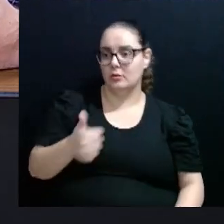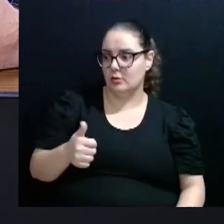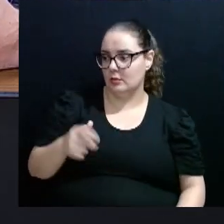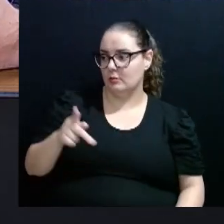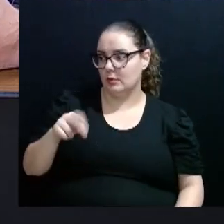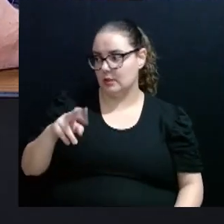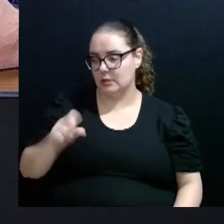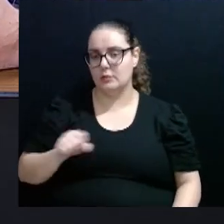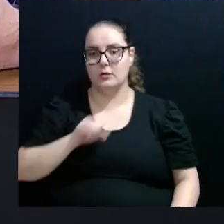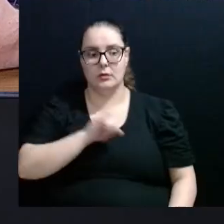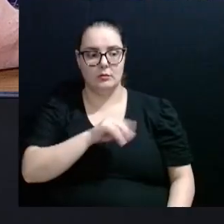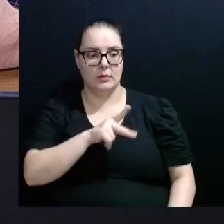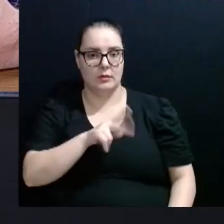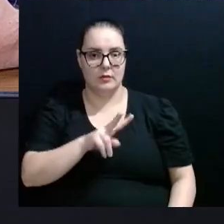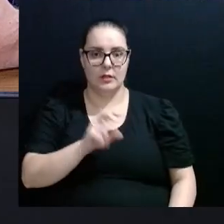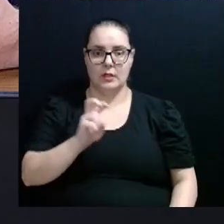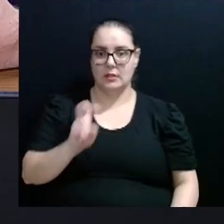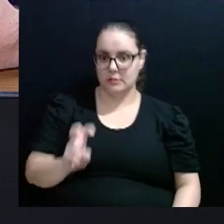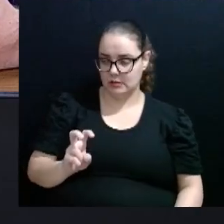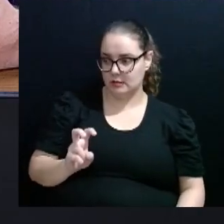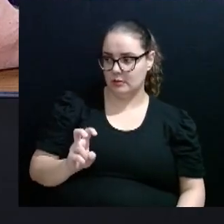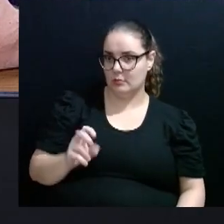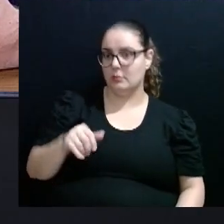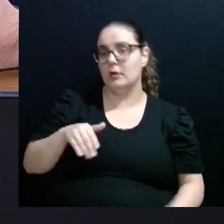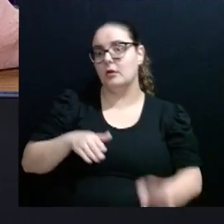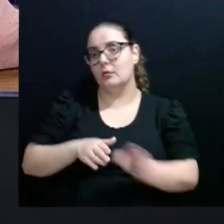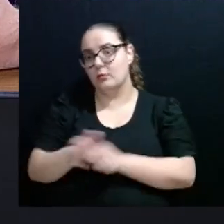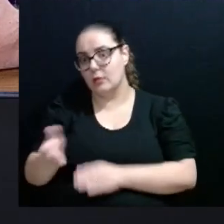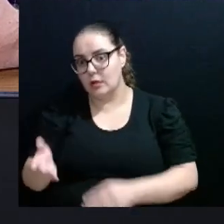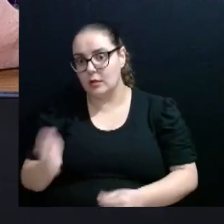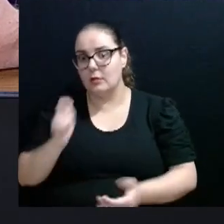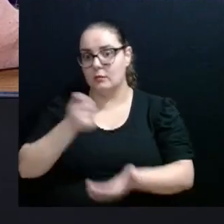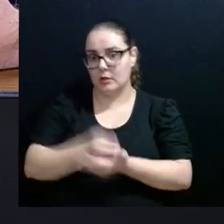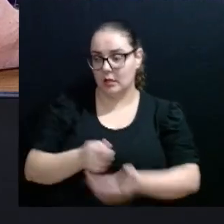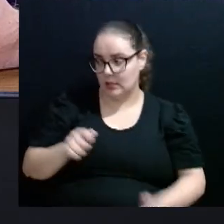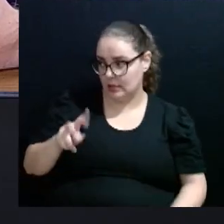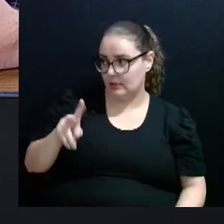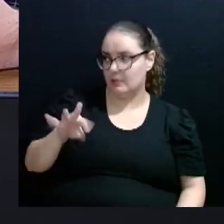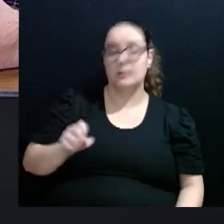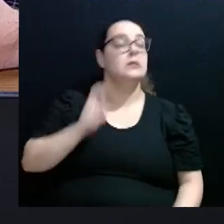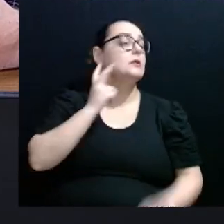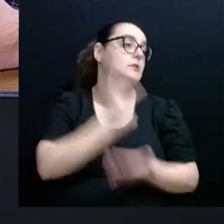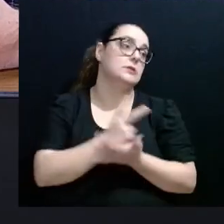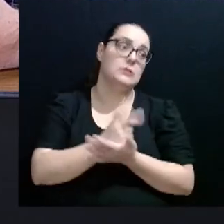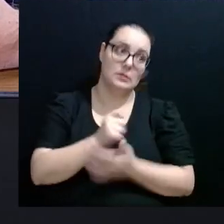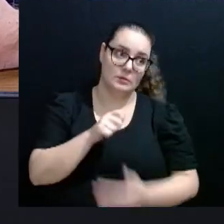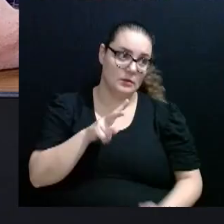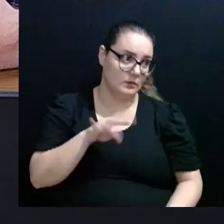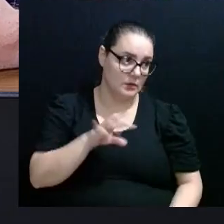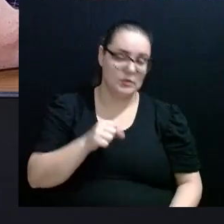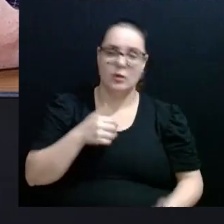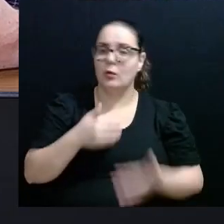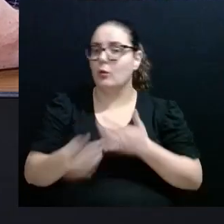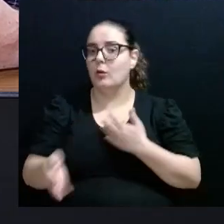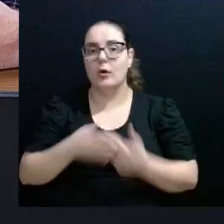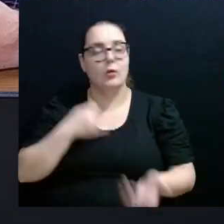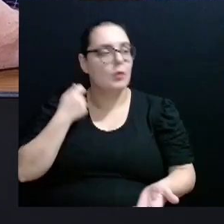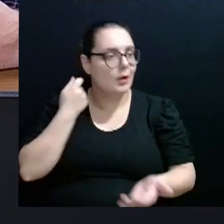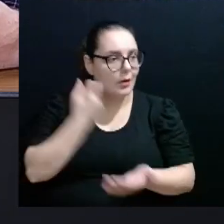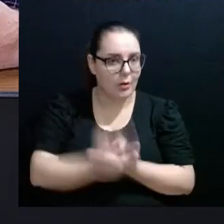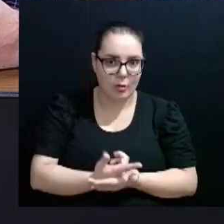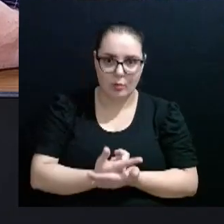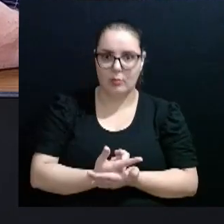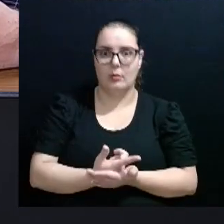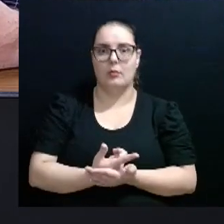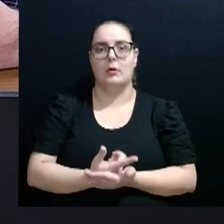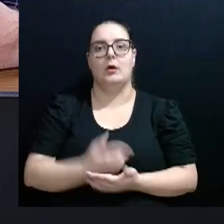Mas o mais aconselhado é pagar à vista, né? Sempre à vista. Toda e qualquer compra, seja do